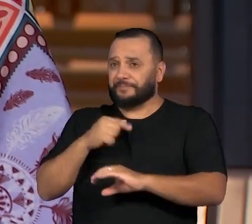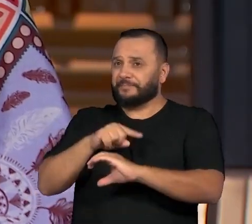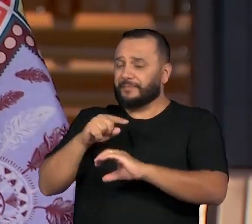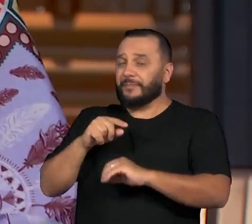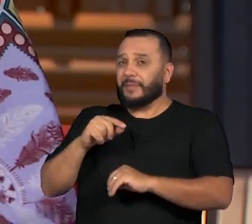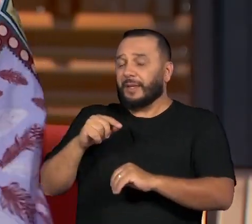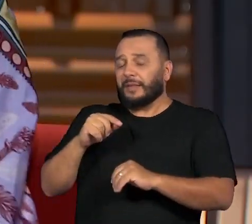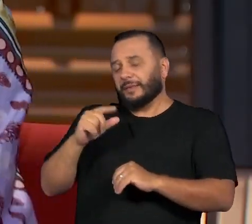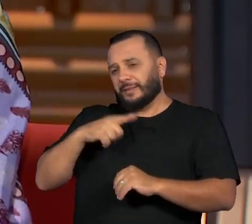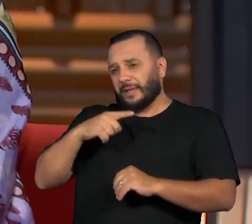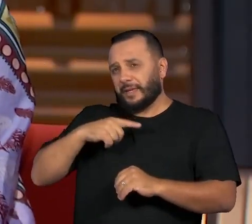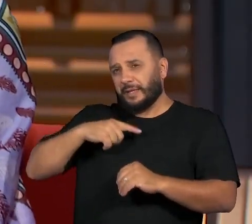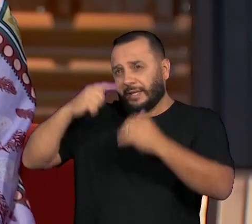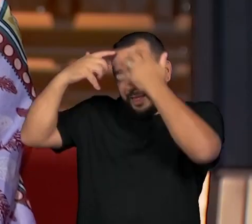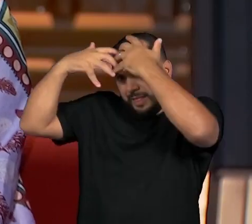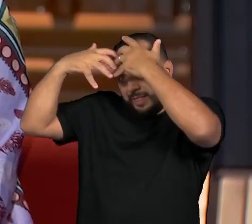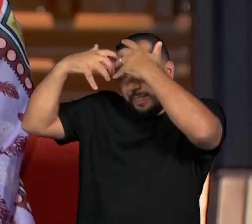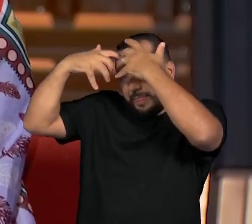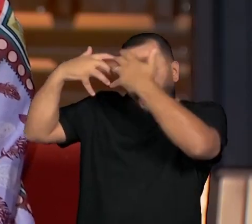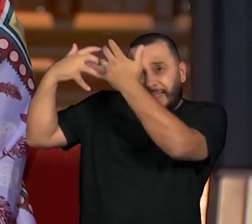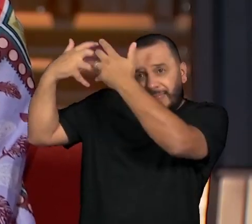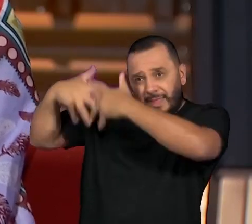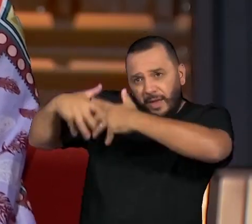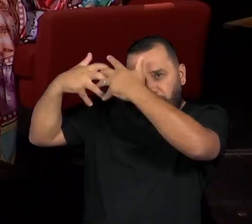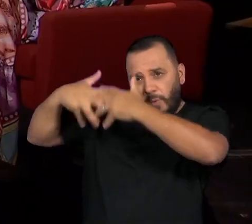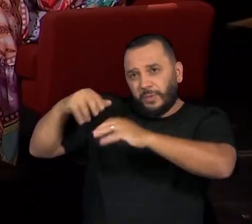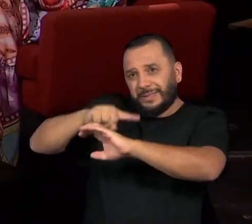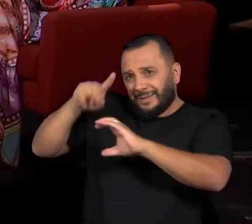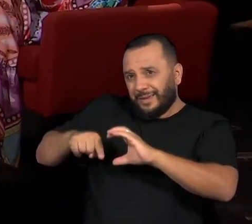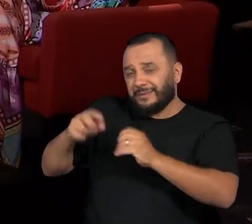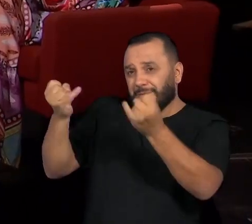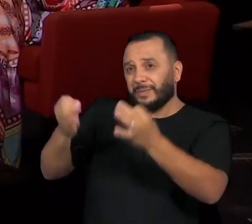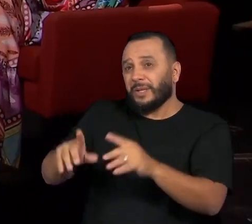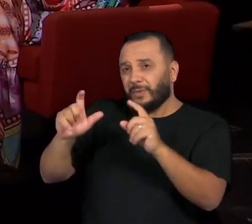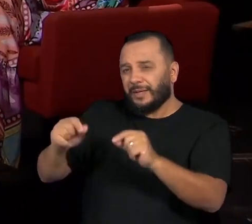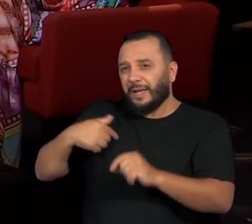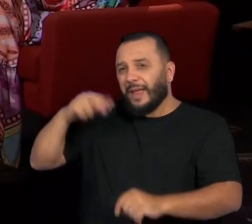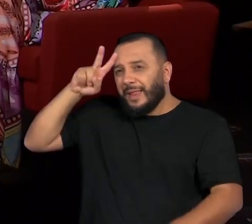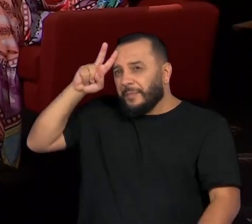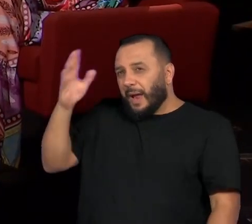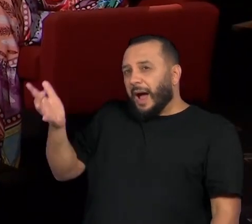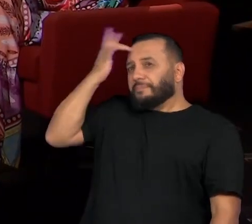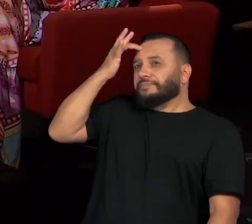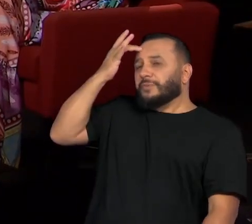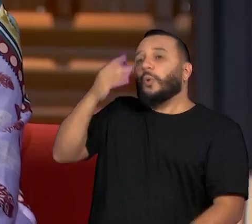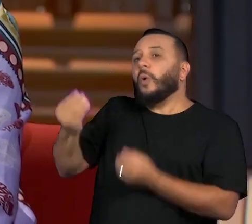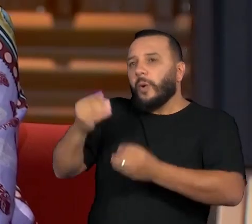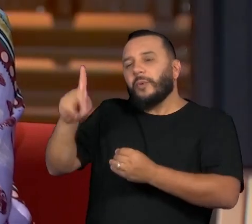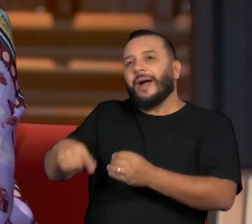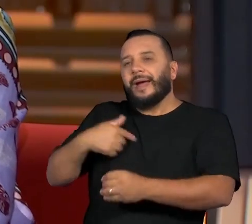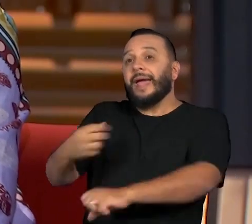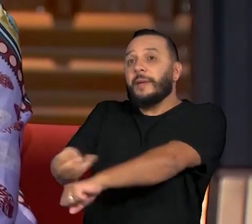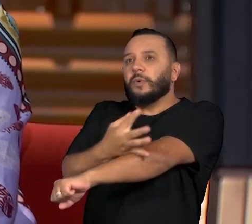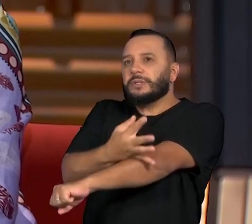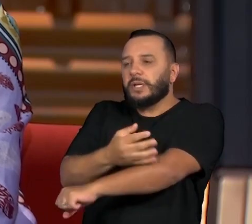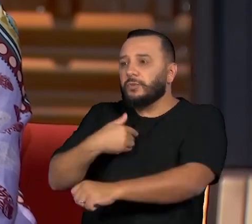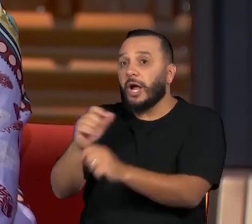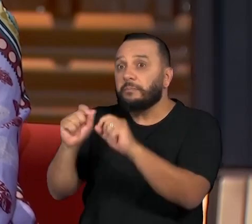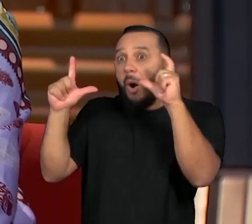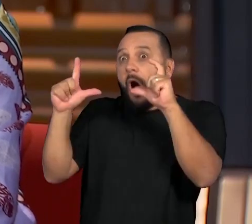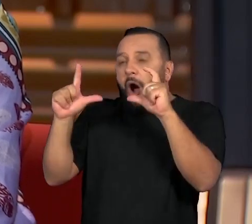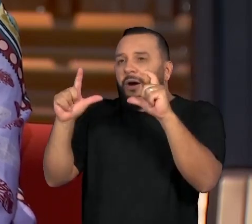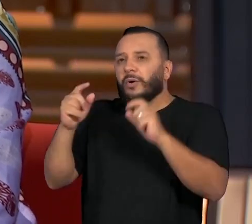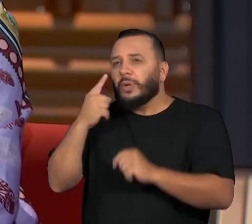que a cola da memória é emoção. Então, quando a gente passa por alguma emoção, aquilo fica na nossa